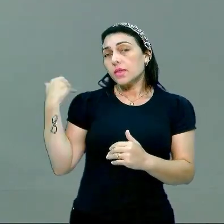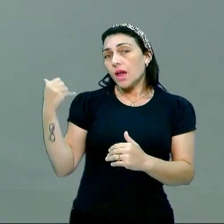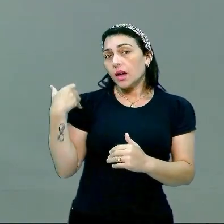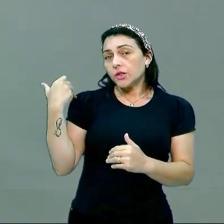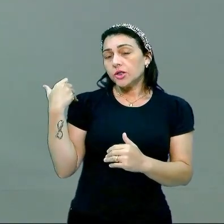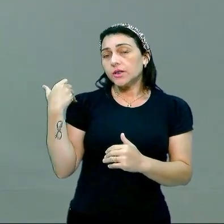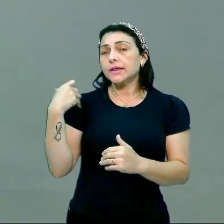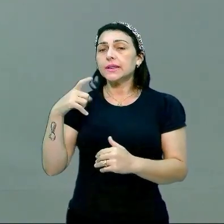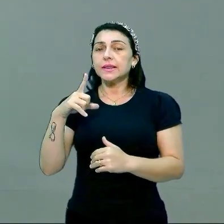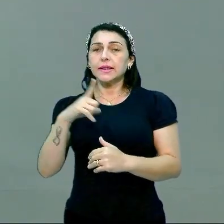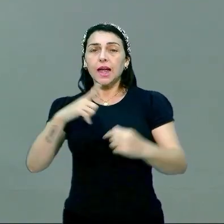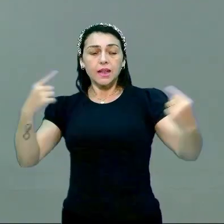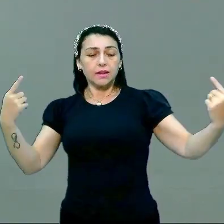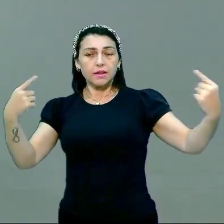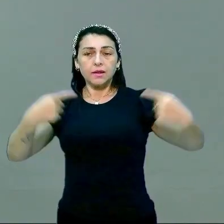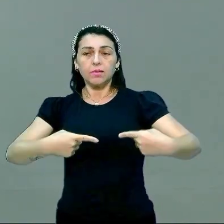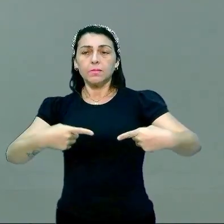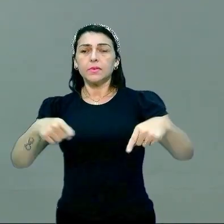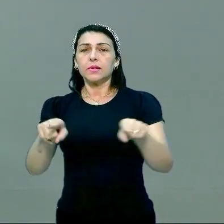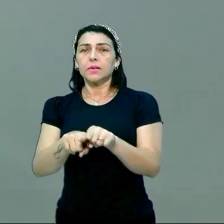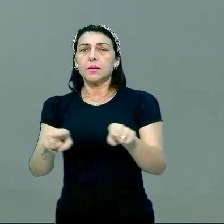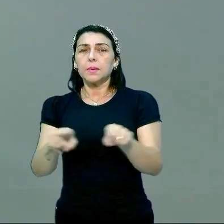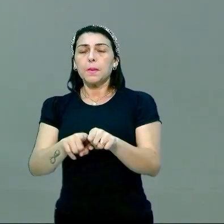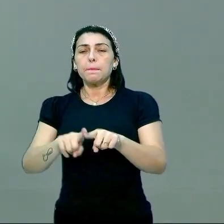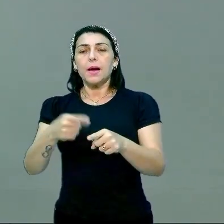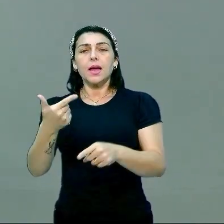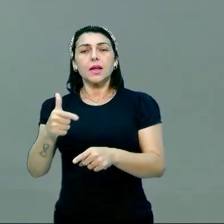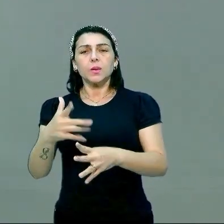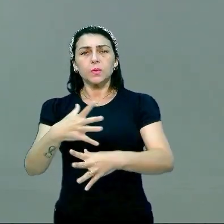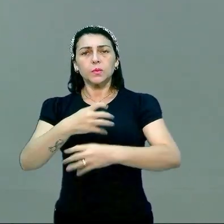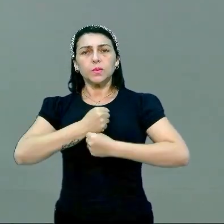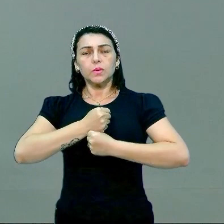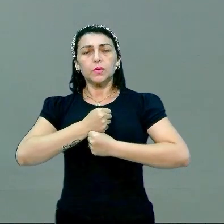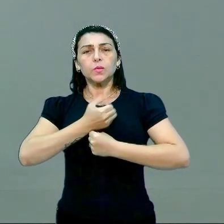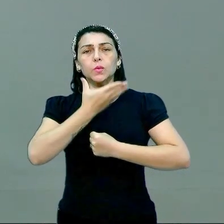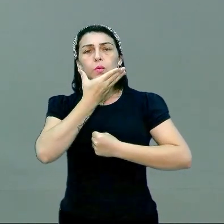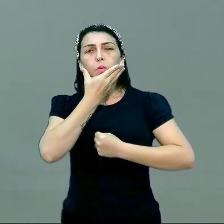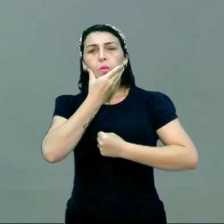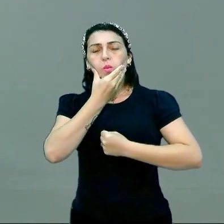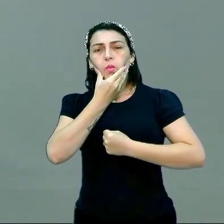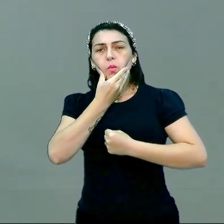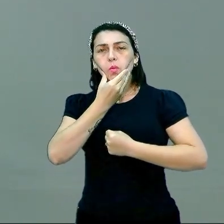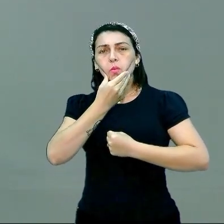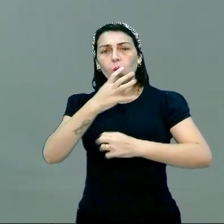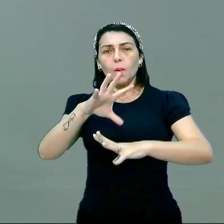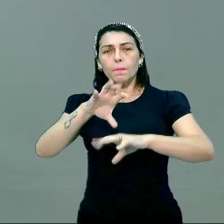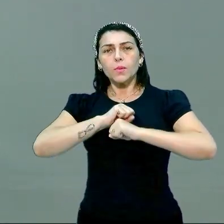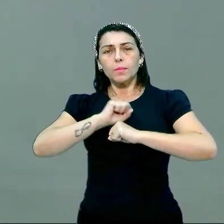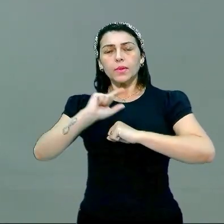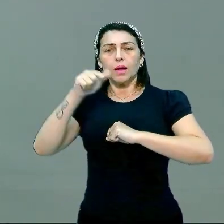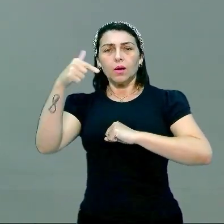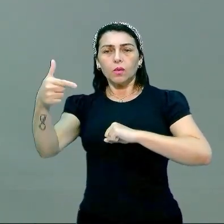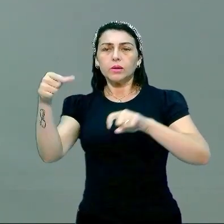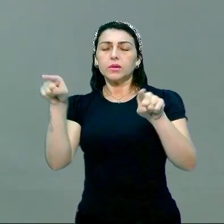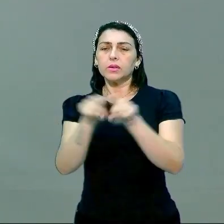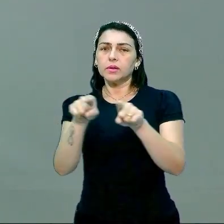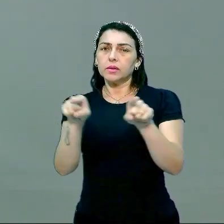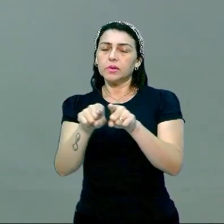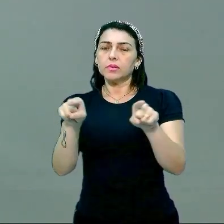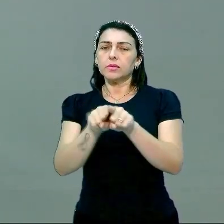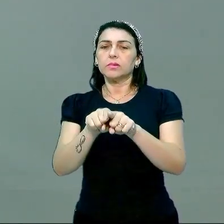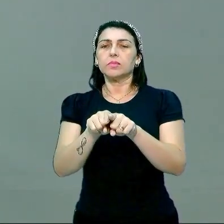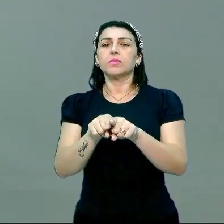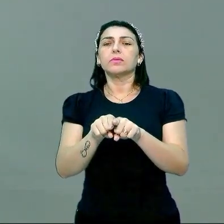Então, tem até competição, mas não tem dominação do homem pelo homem, e não tem a dominação